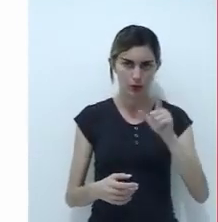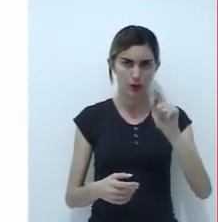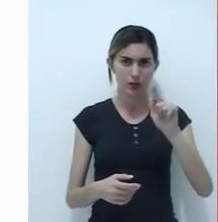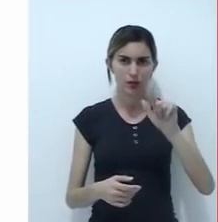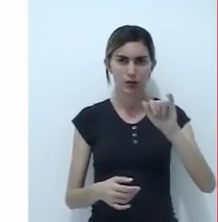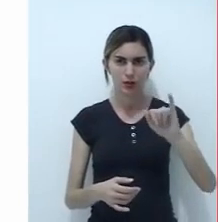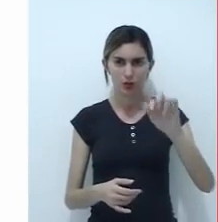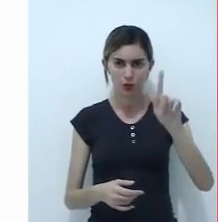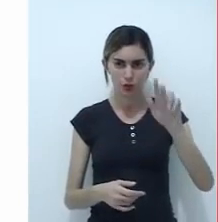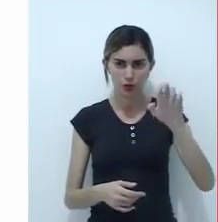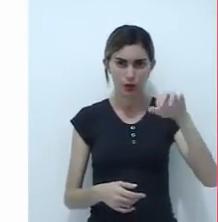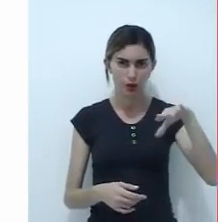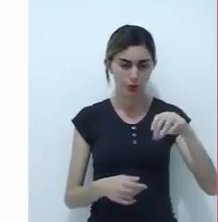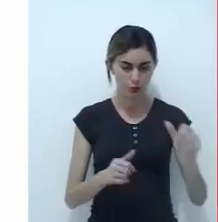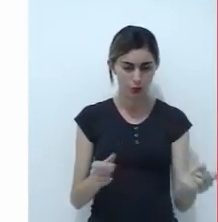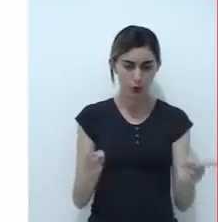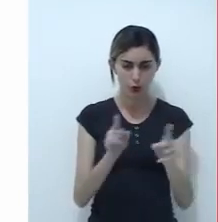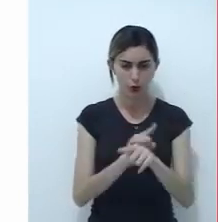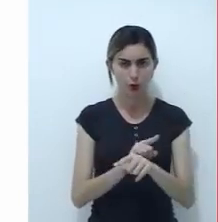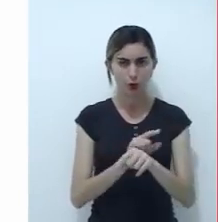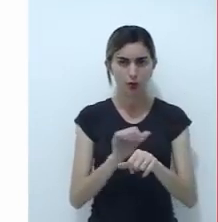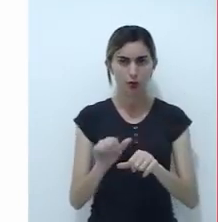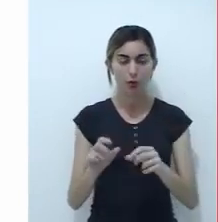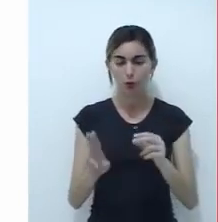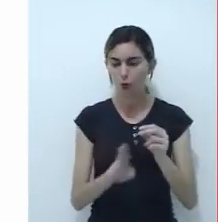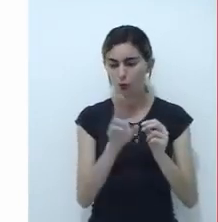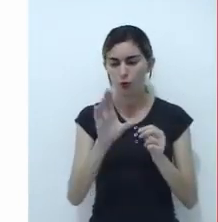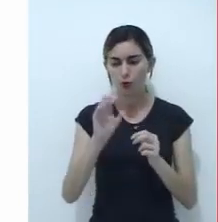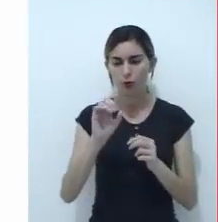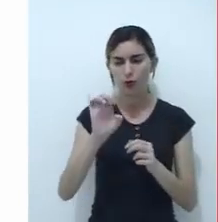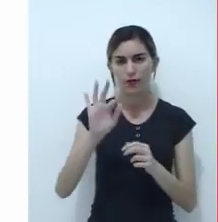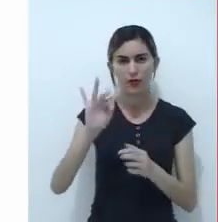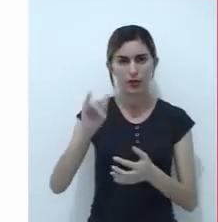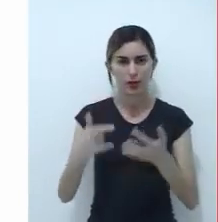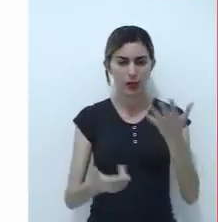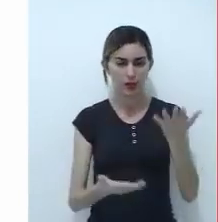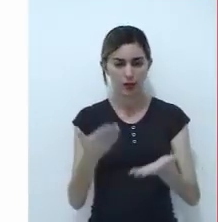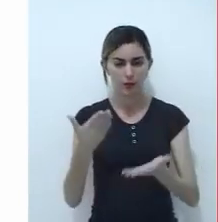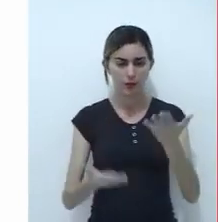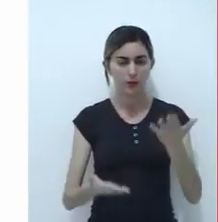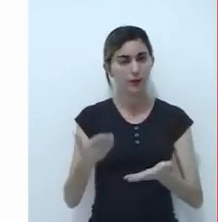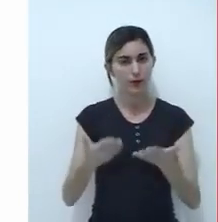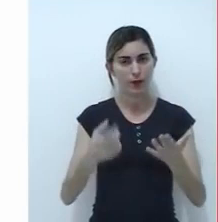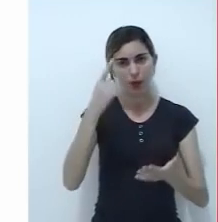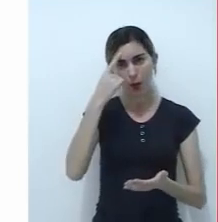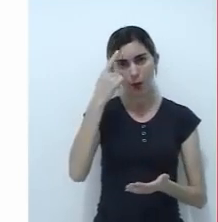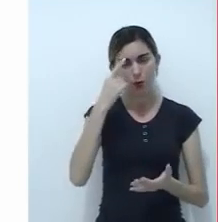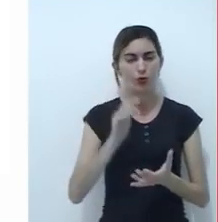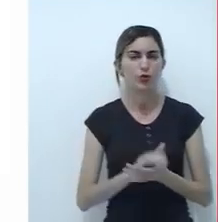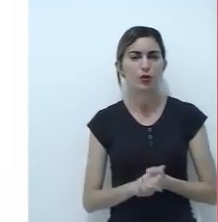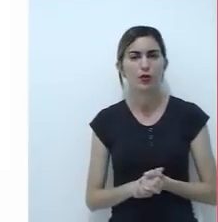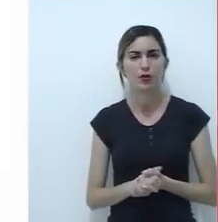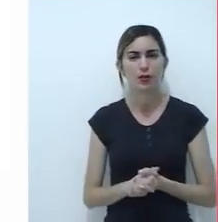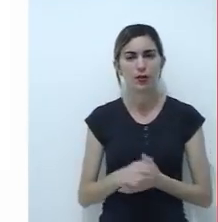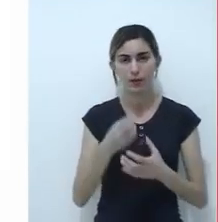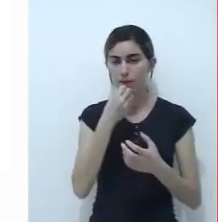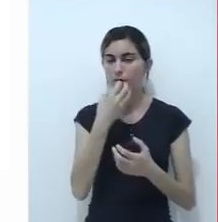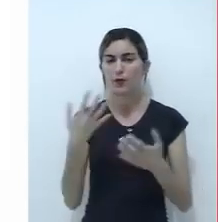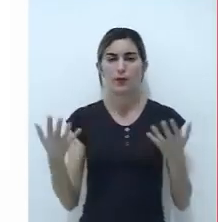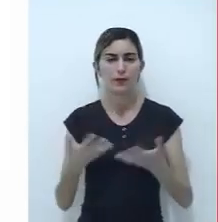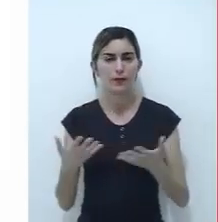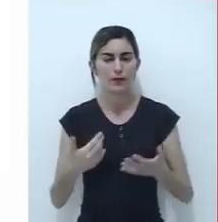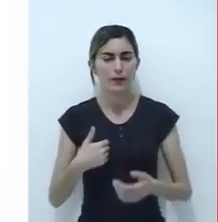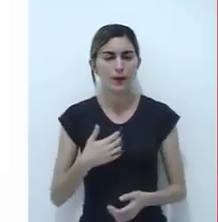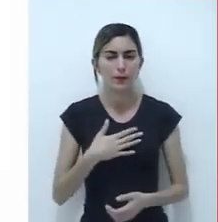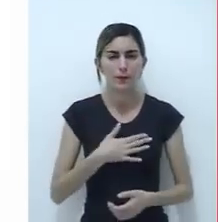os índices de lados e usa como coeficiente. Balancear o alumínio pela lógica. Bom,